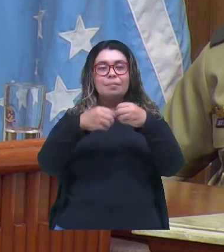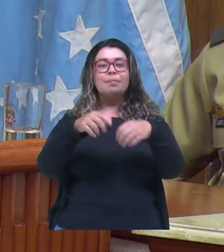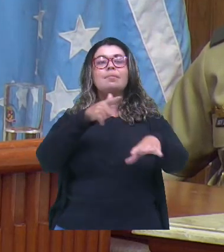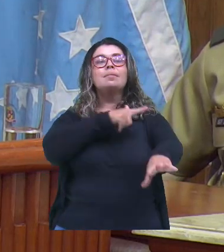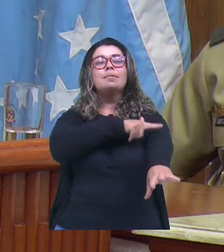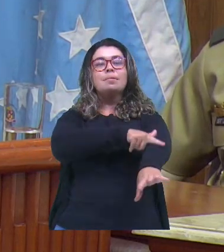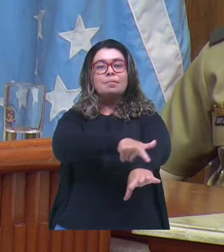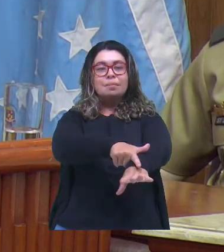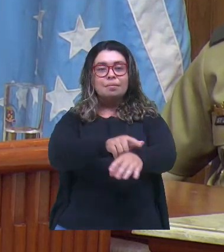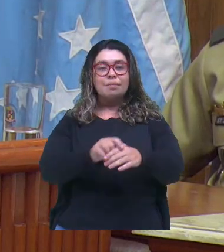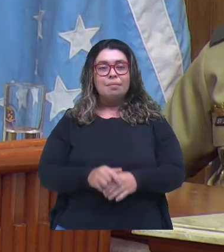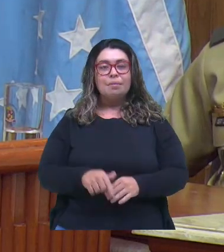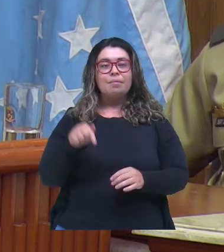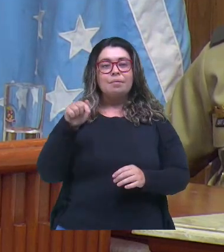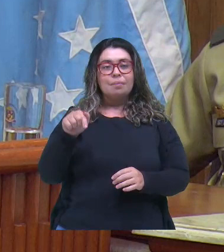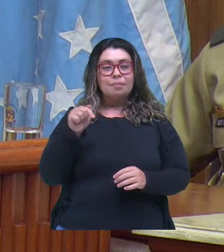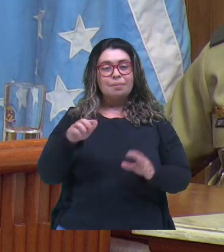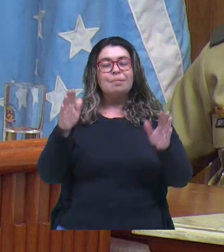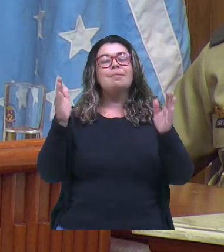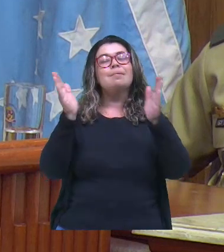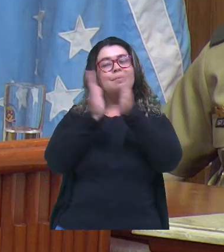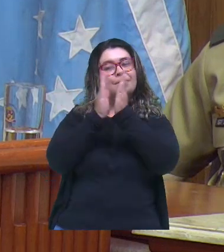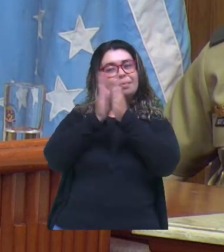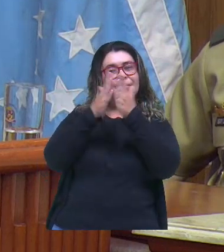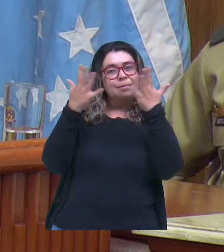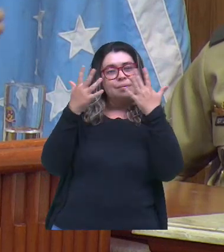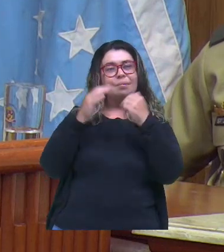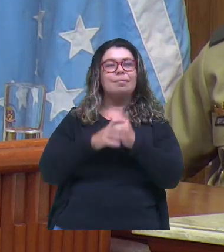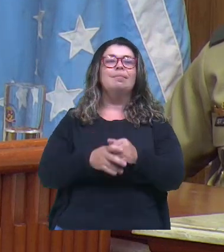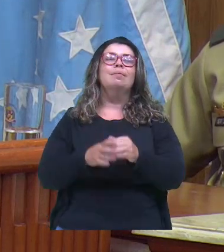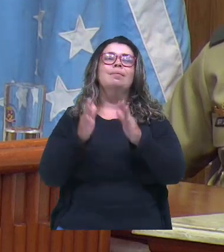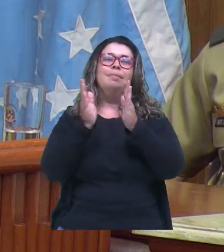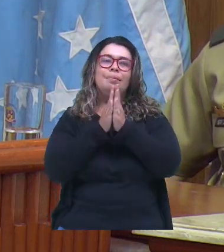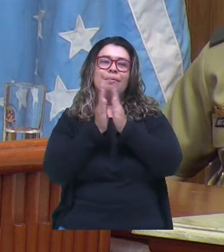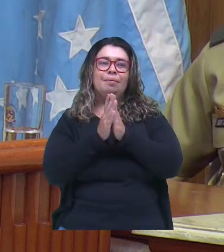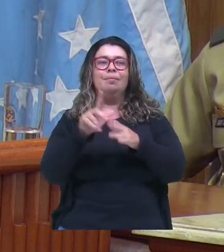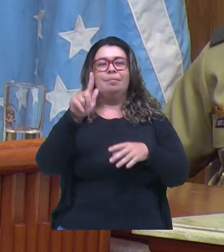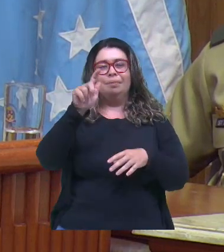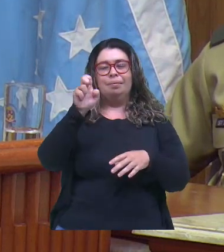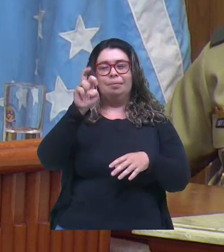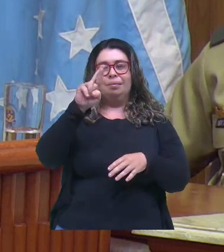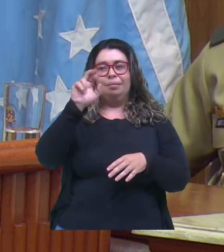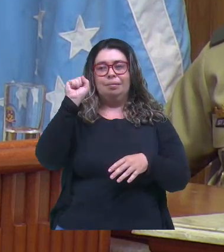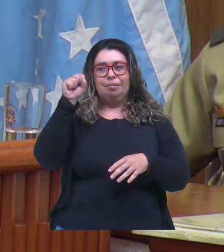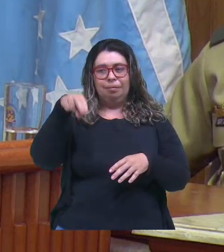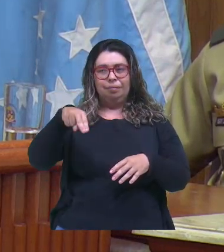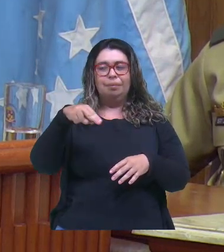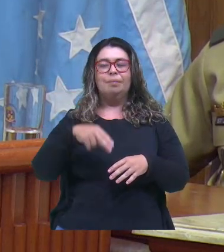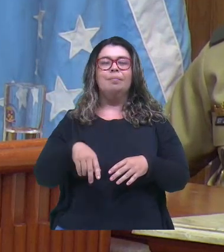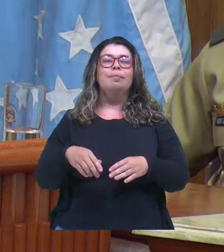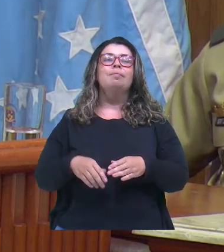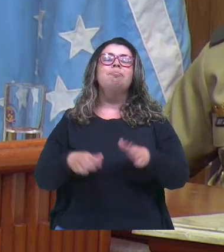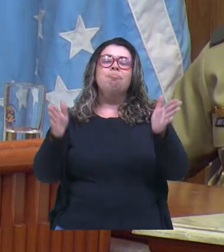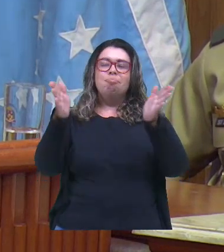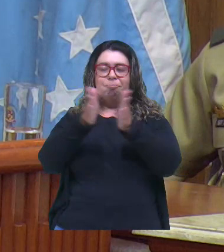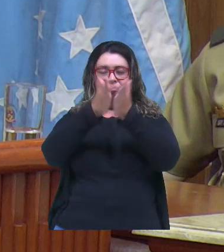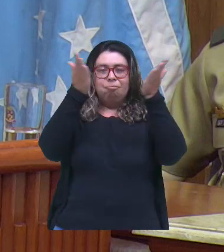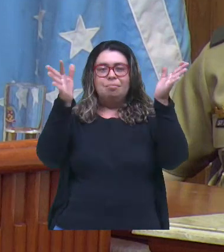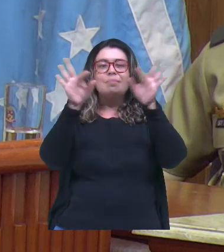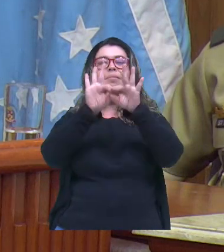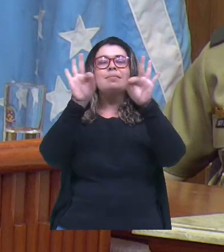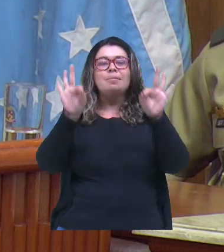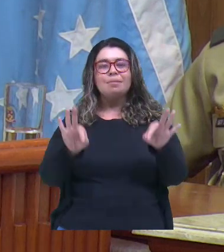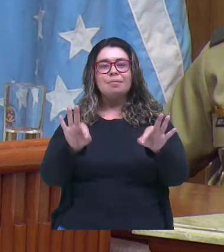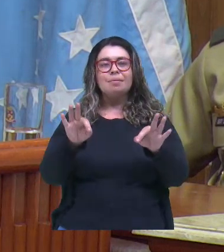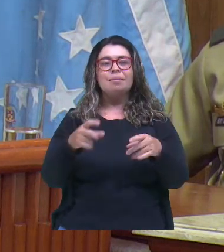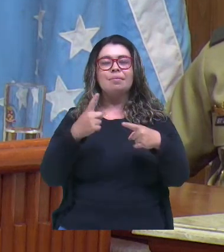honraria. Então, aqui, parabéns para vocês e parabéns, Gerson, pelo brilhante projeto, porque é um momento